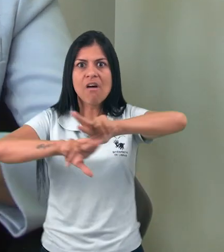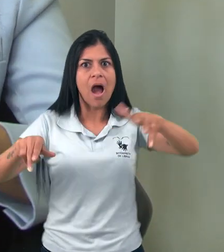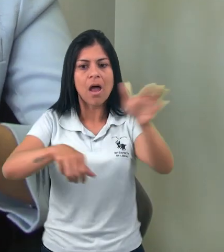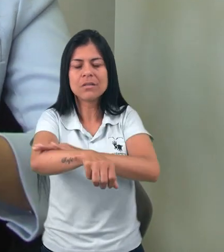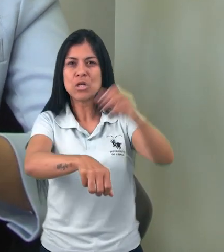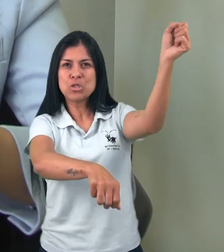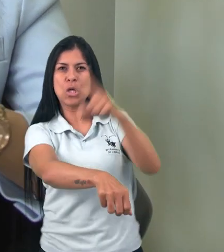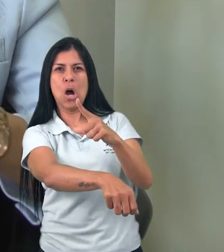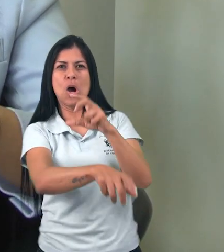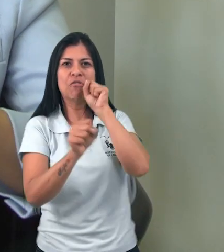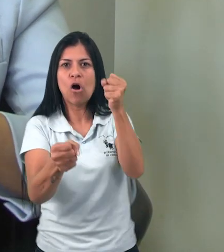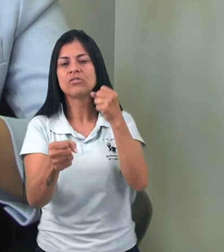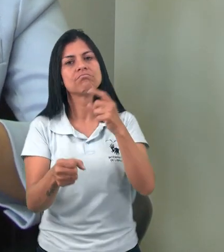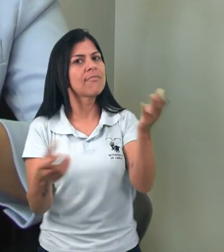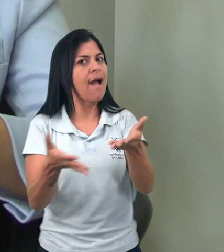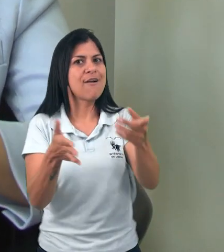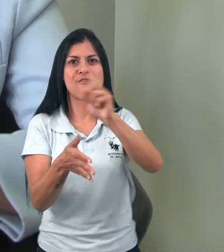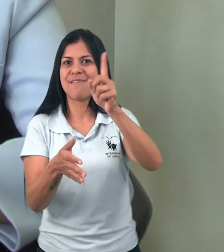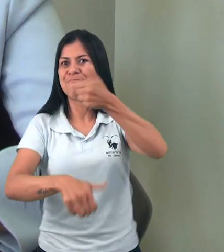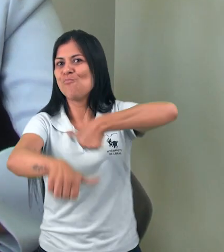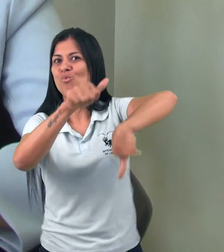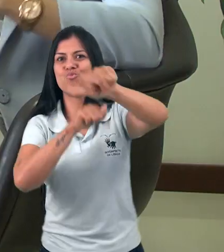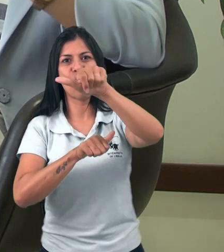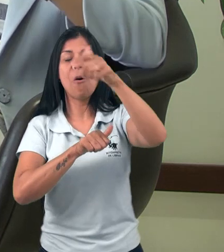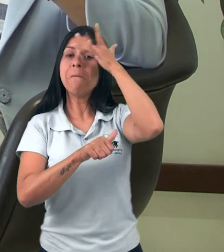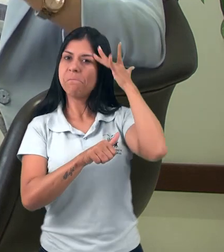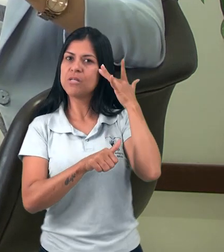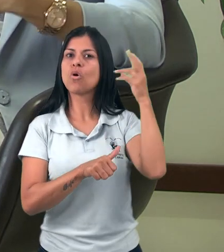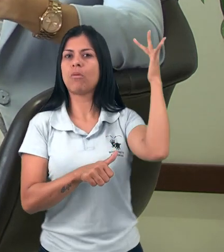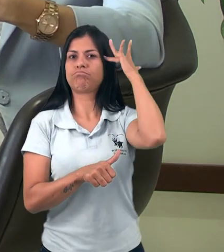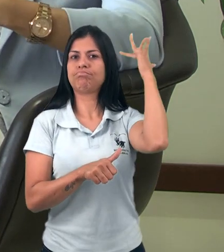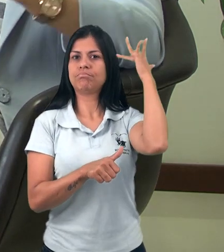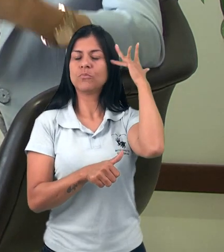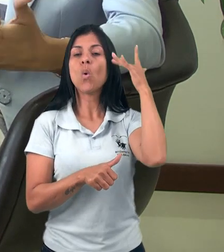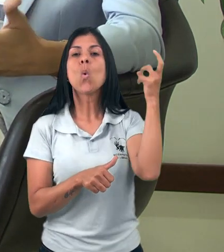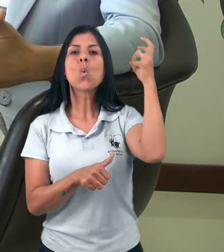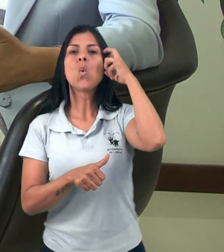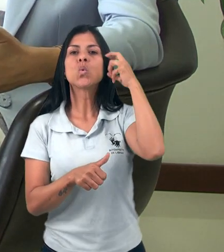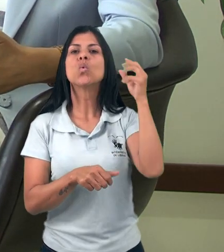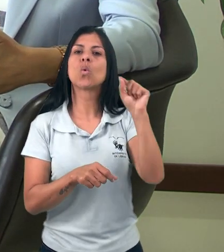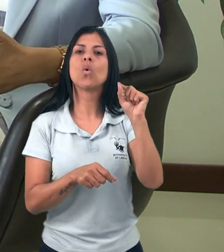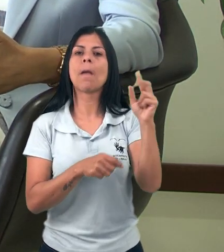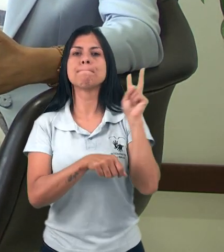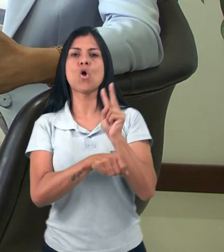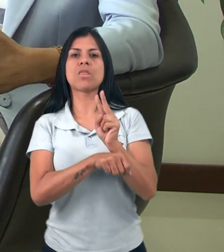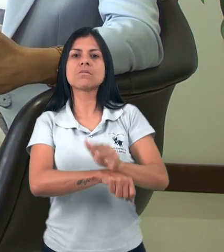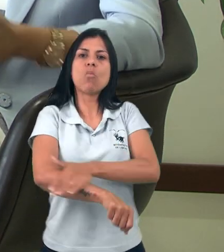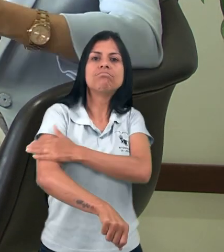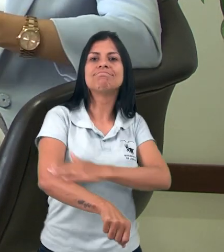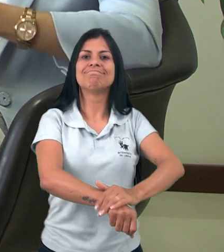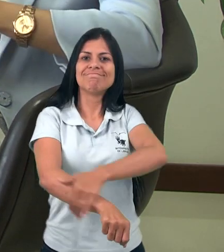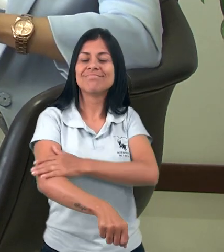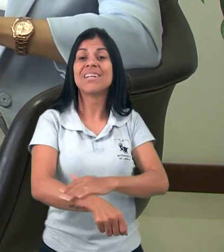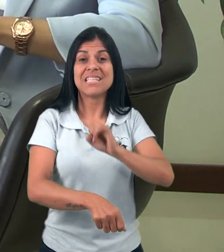diferente. Hoje, de uns 20 anos para cá, tem melhorado muito. A gente adquiriu a cultura do uso do protetor solar.